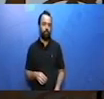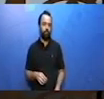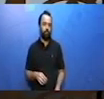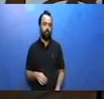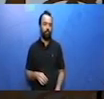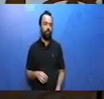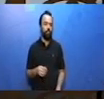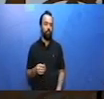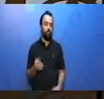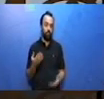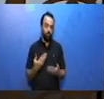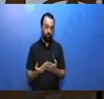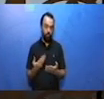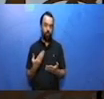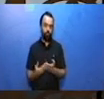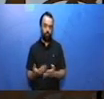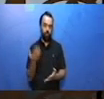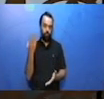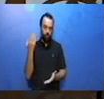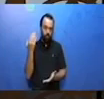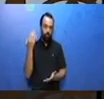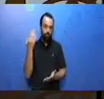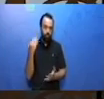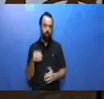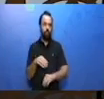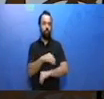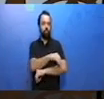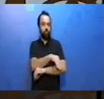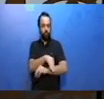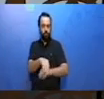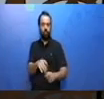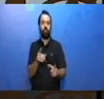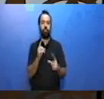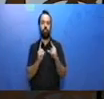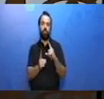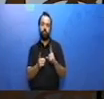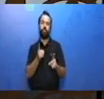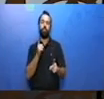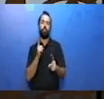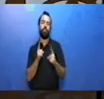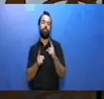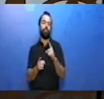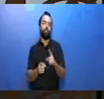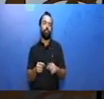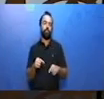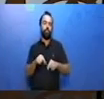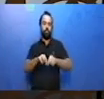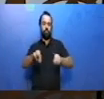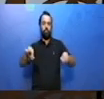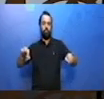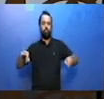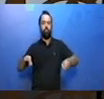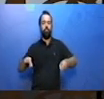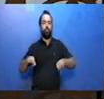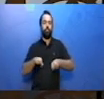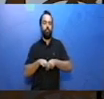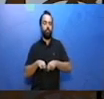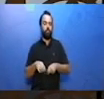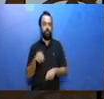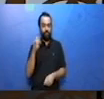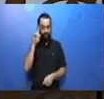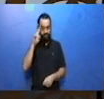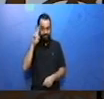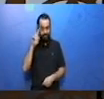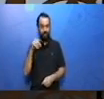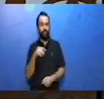estudando, desde o outro módulo, sobre as ruas, as avenidas e os quarteirões, lembra?